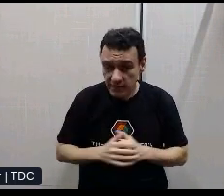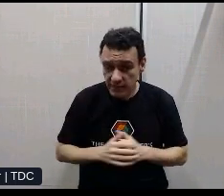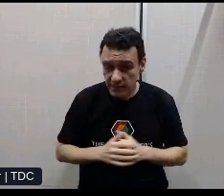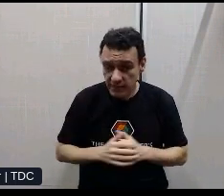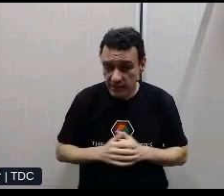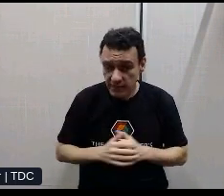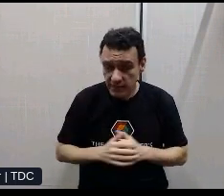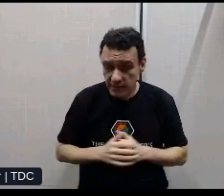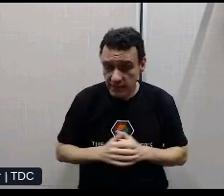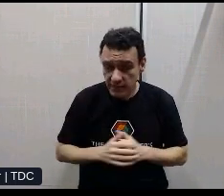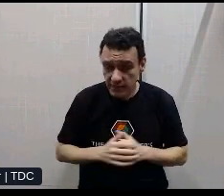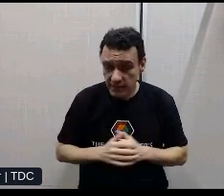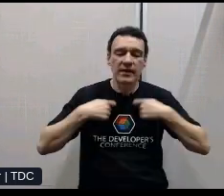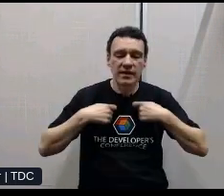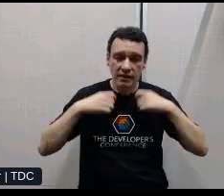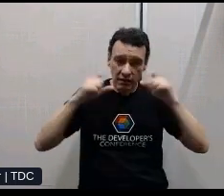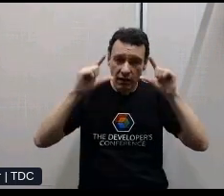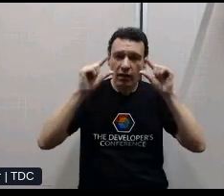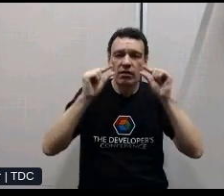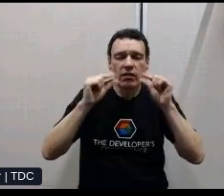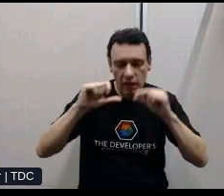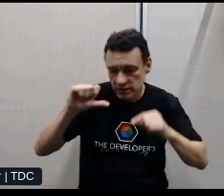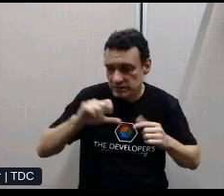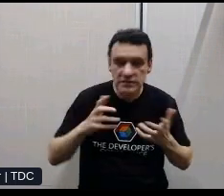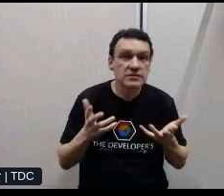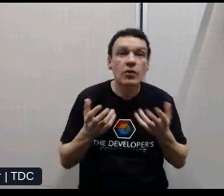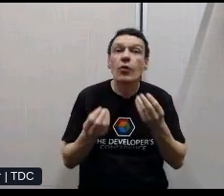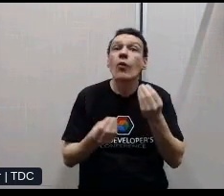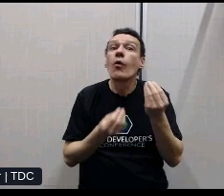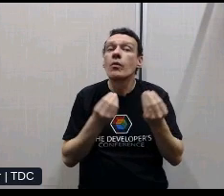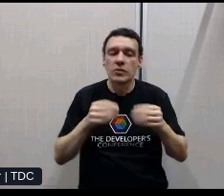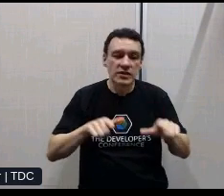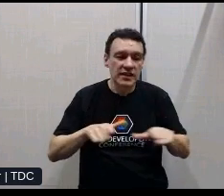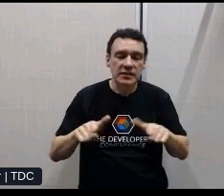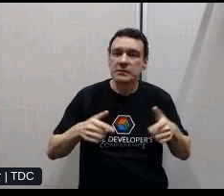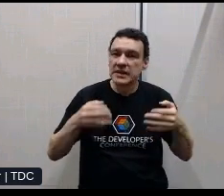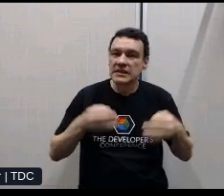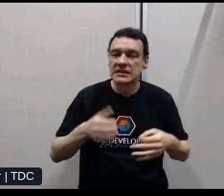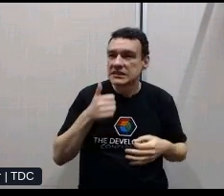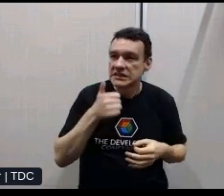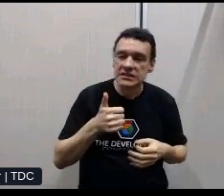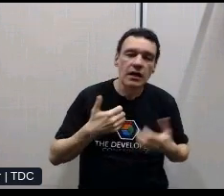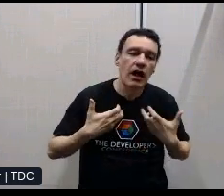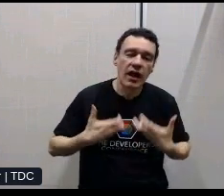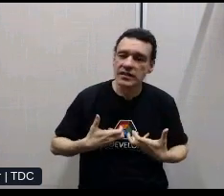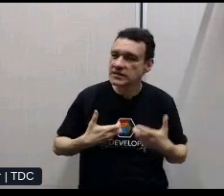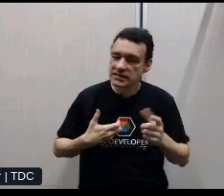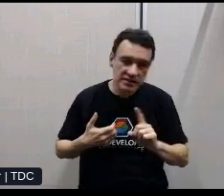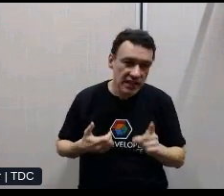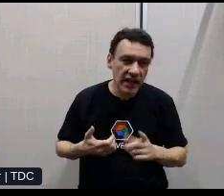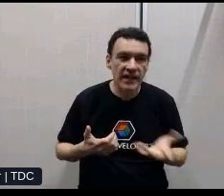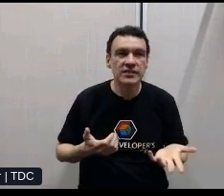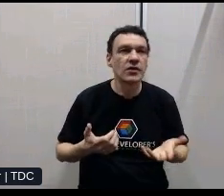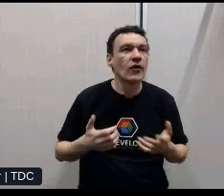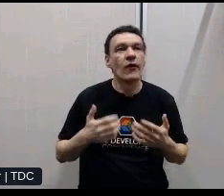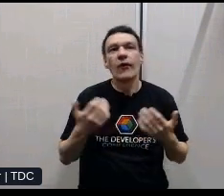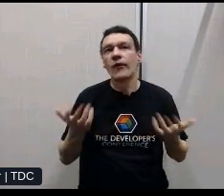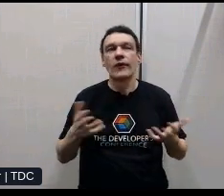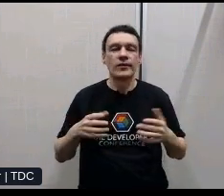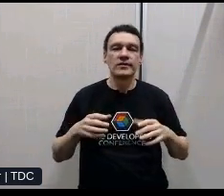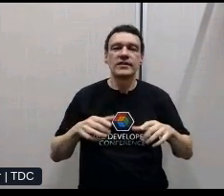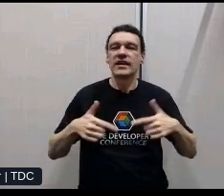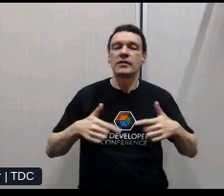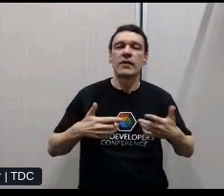consegue ter um ambiente de trabalho adequado, sem cansar, sem desgaste